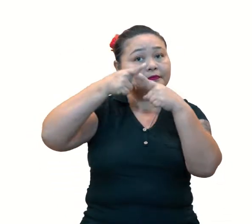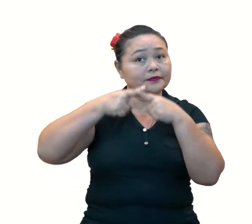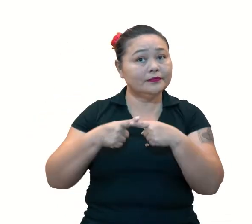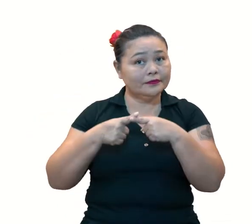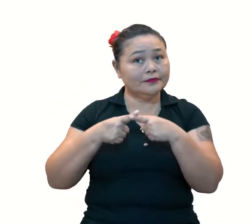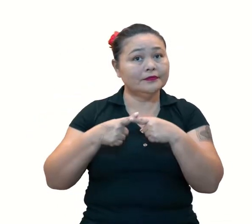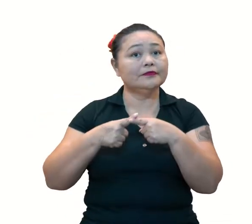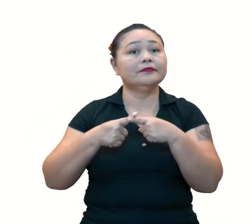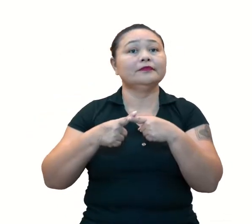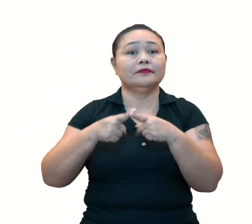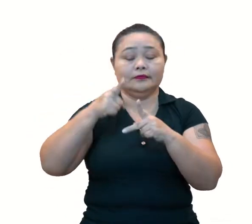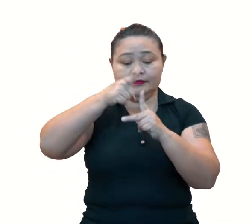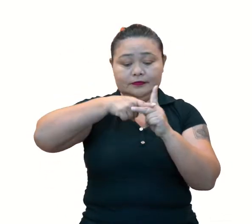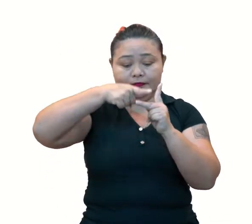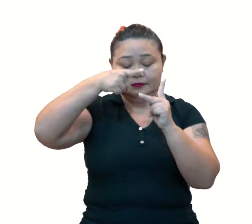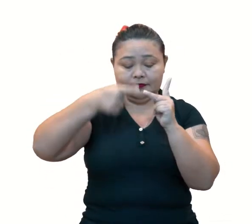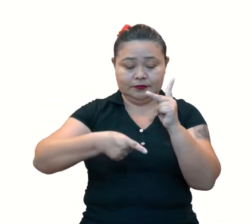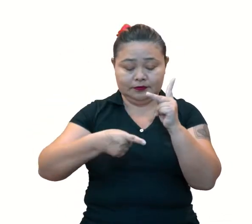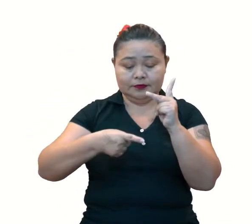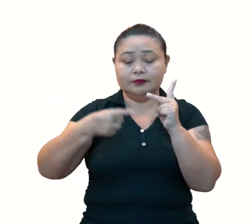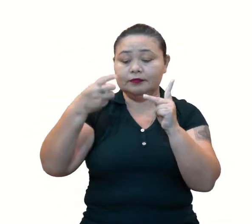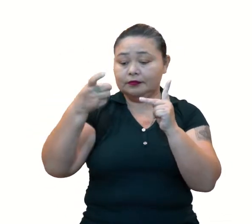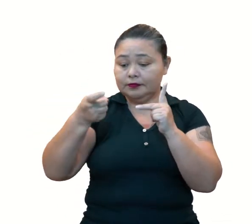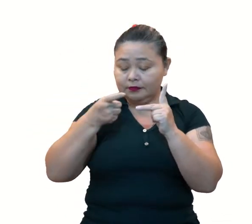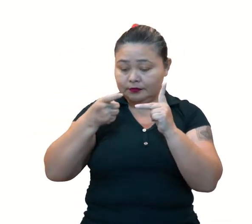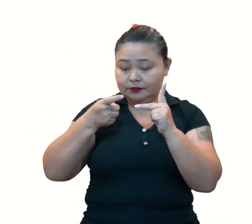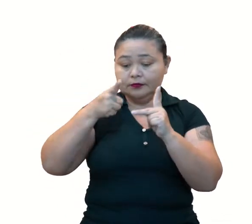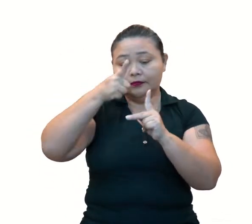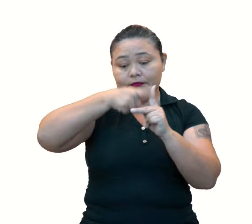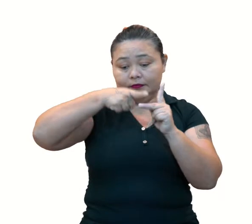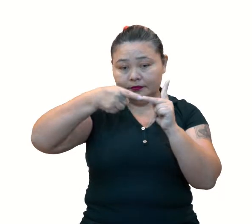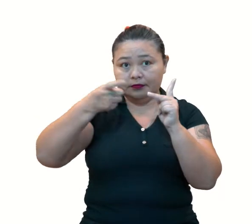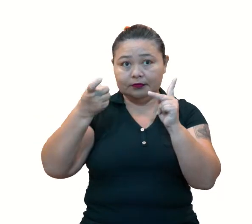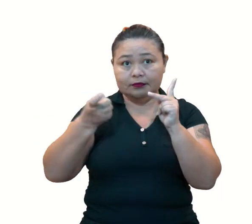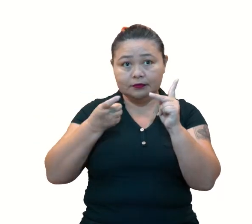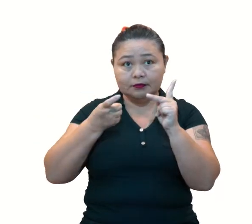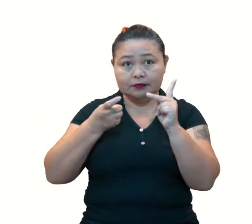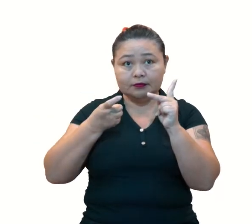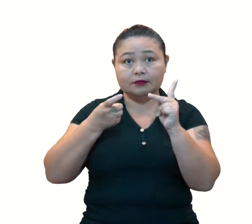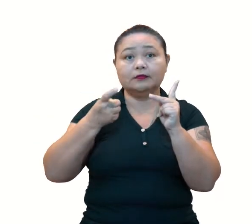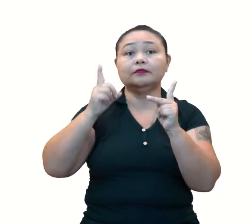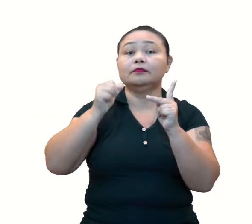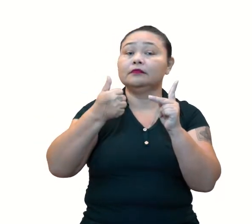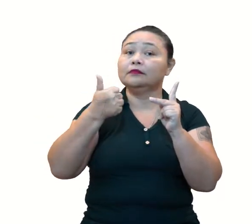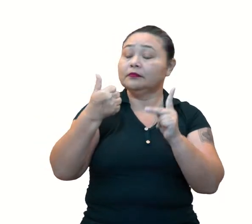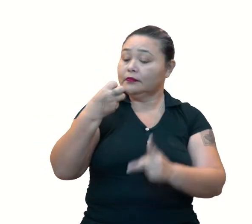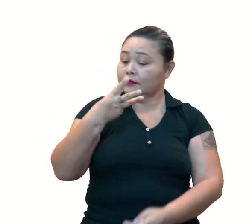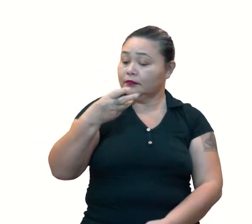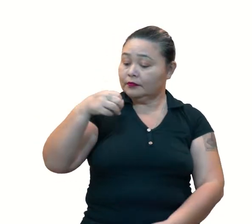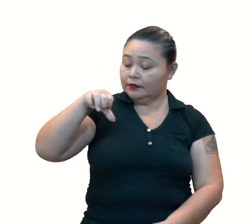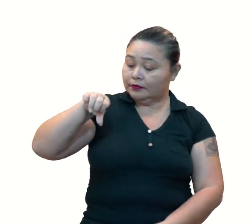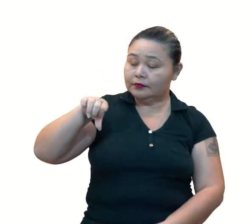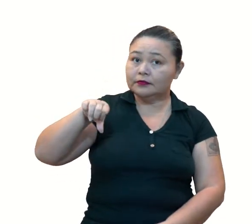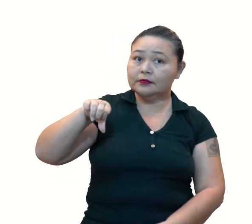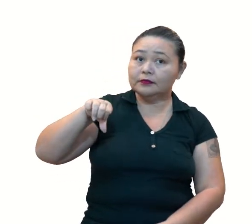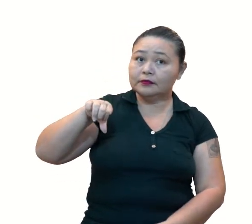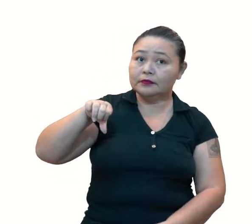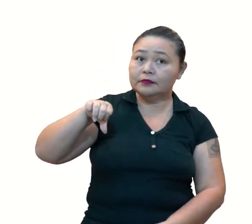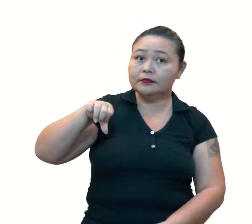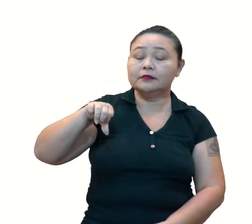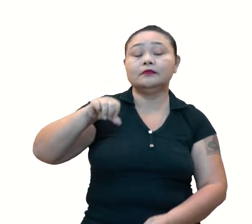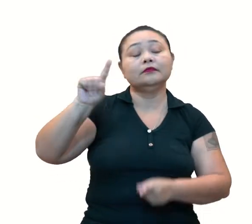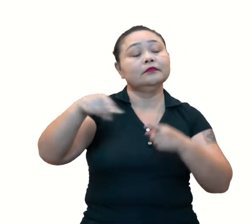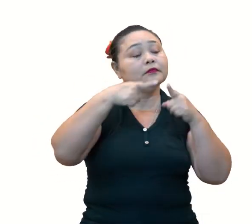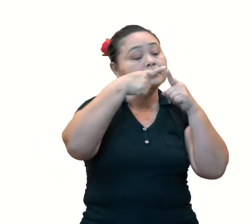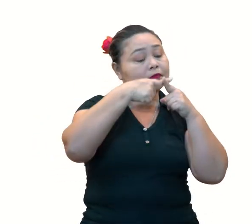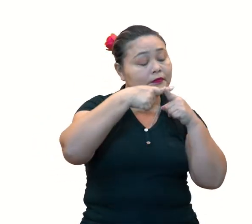cruzado, raiz de 3 vezes x, raiz de 3x. 3 vezes 13? 39. 39. Tá